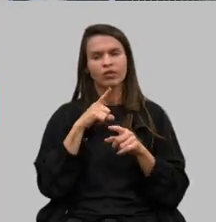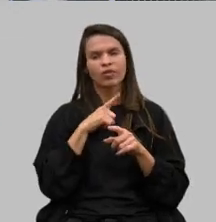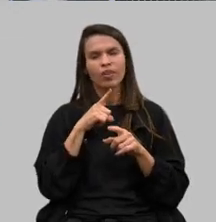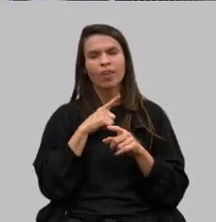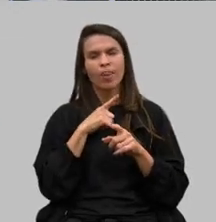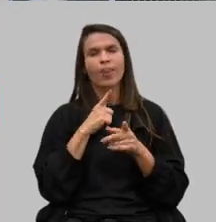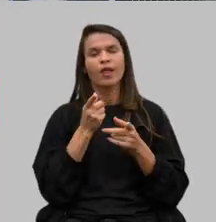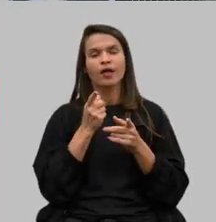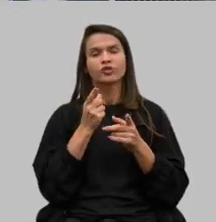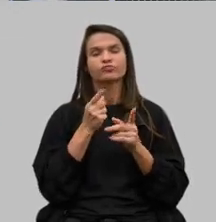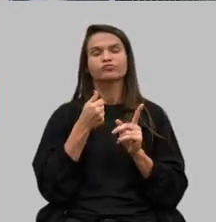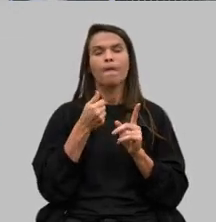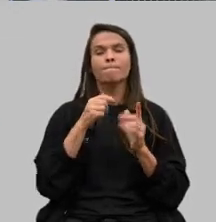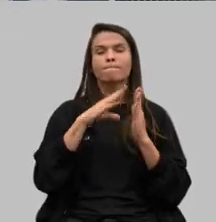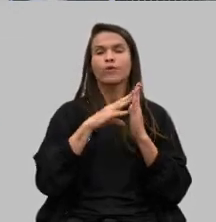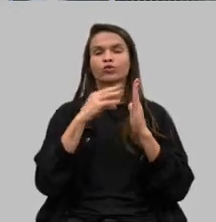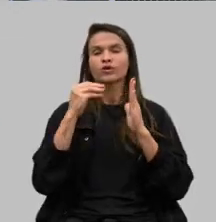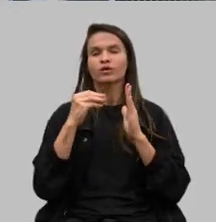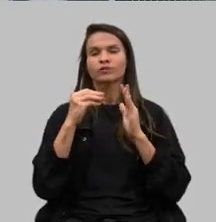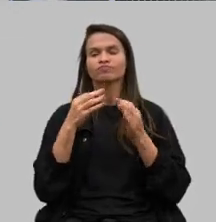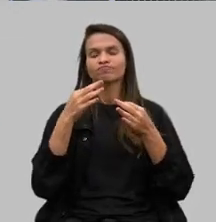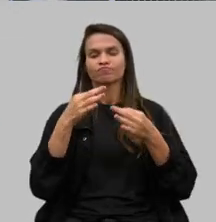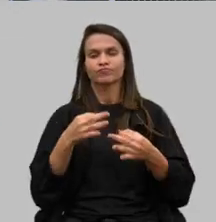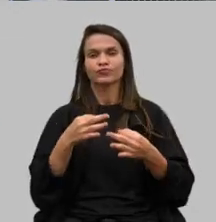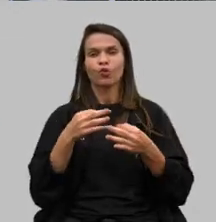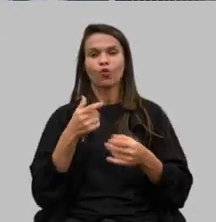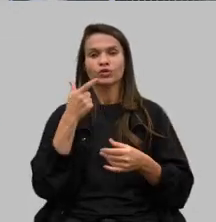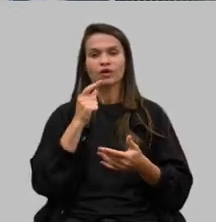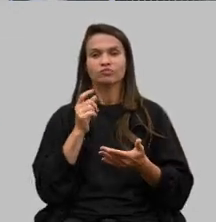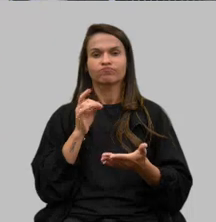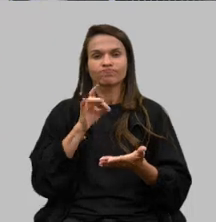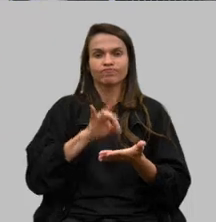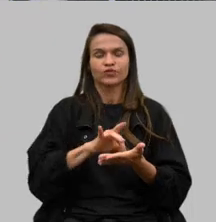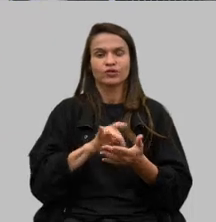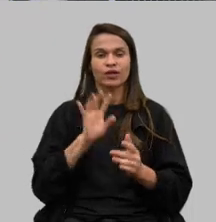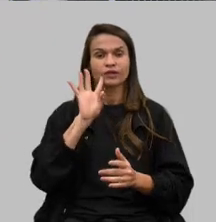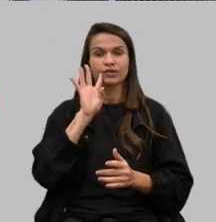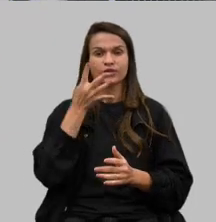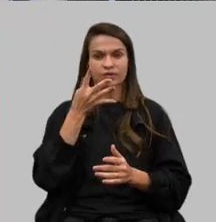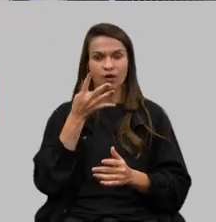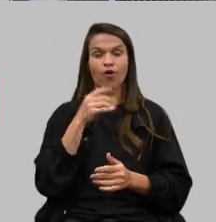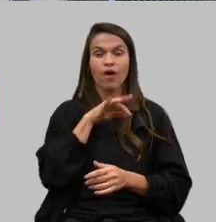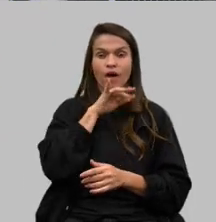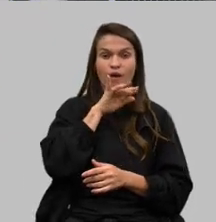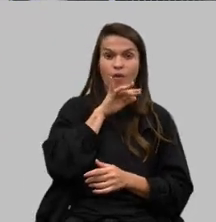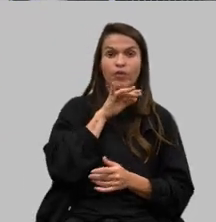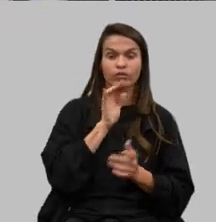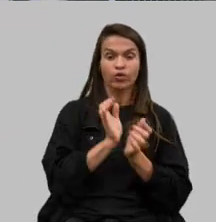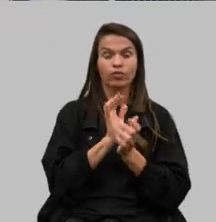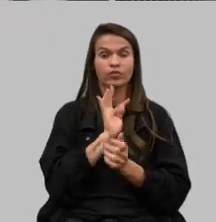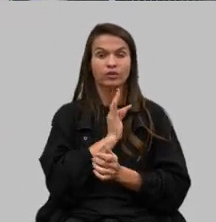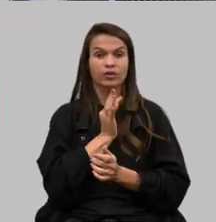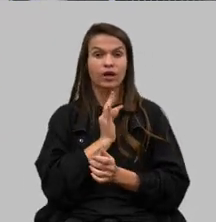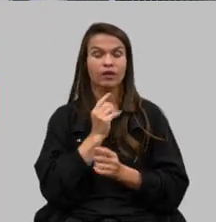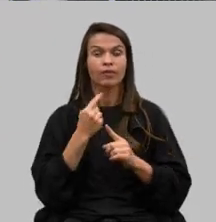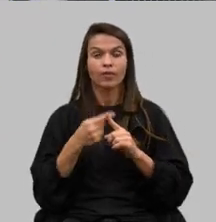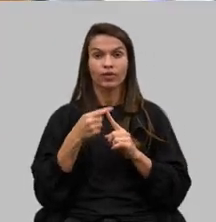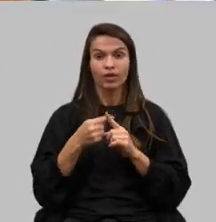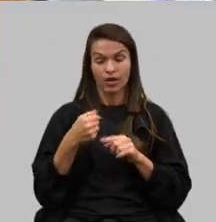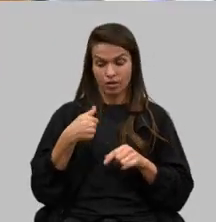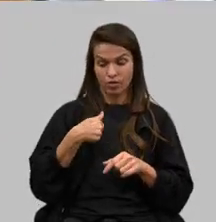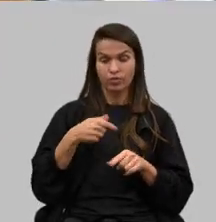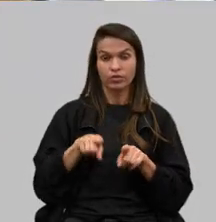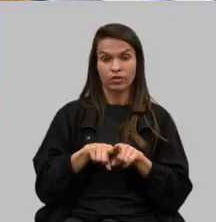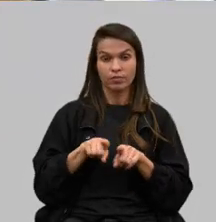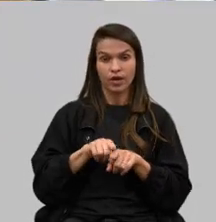objetivos e diretos a a gente consegue ser mais efetivo na decisão né É ruim PR os nossos técnicos deputada porque eu também sou técnico